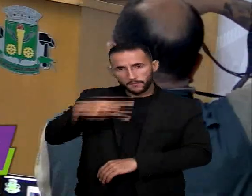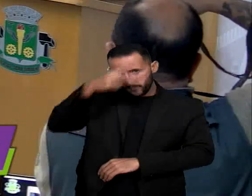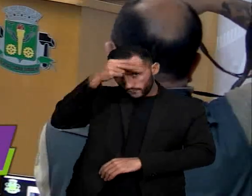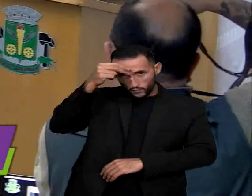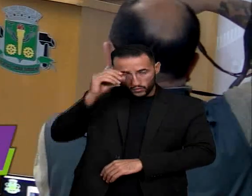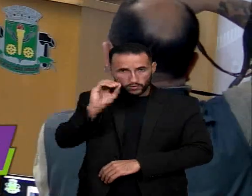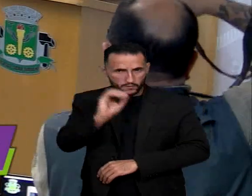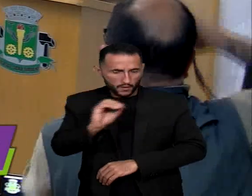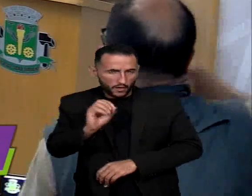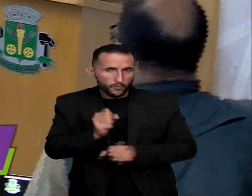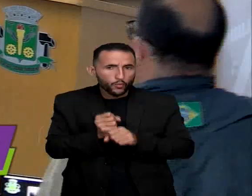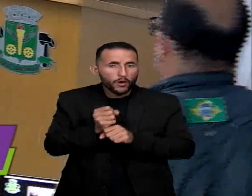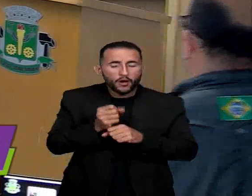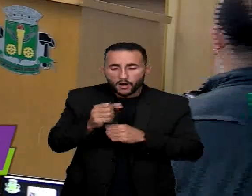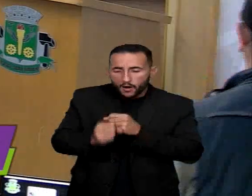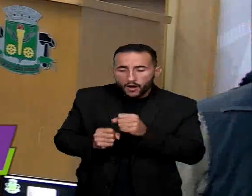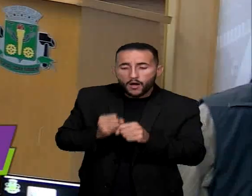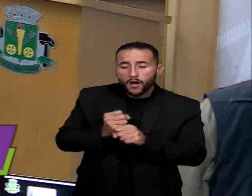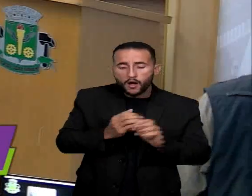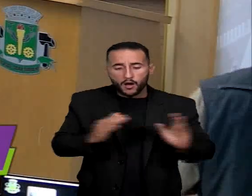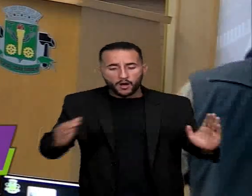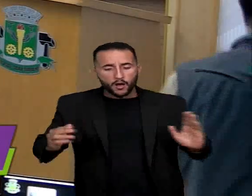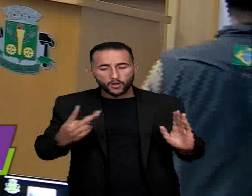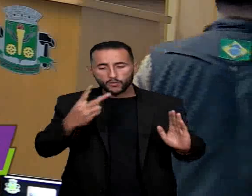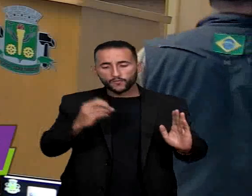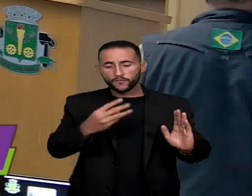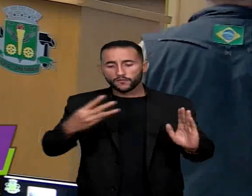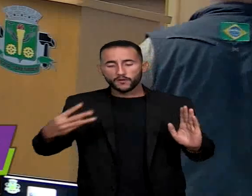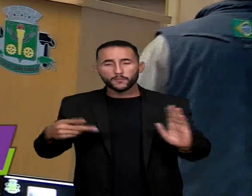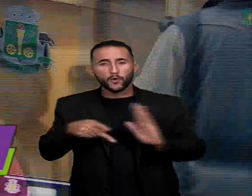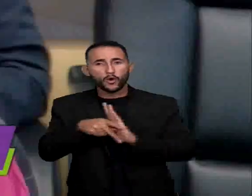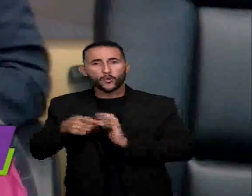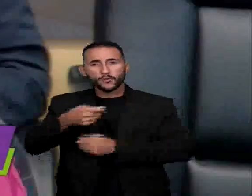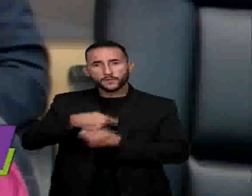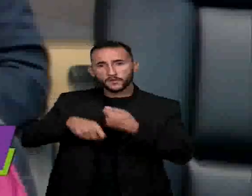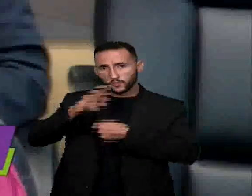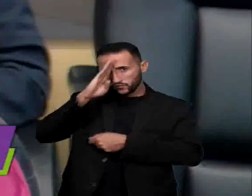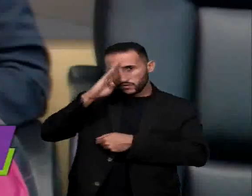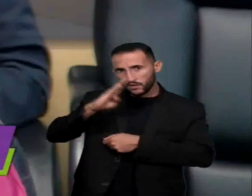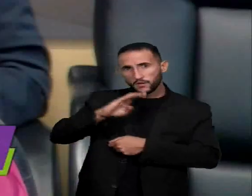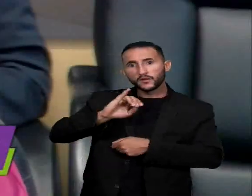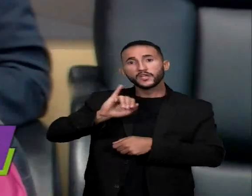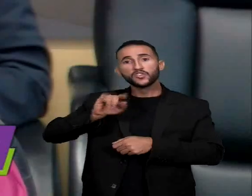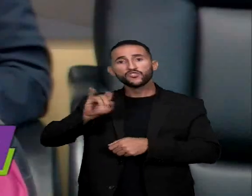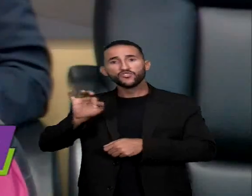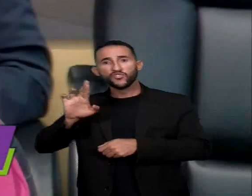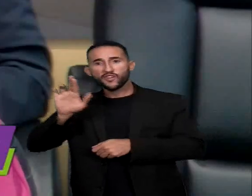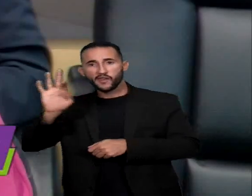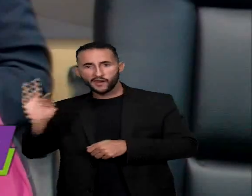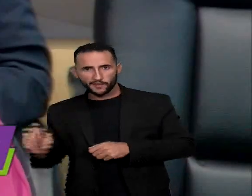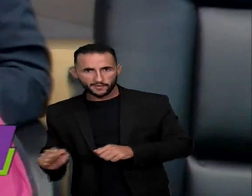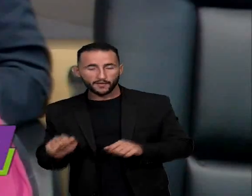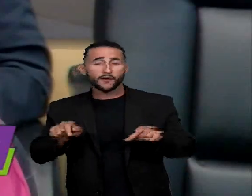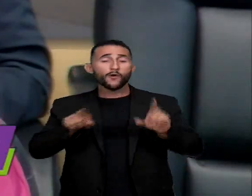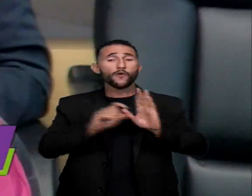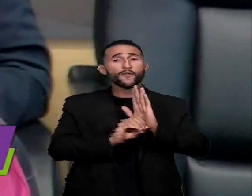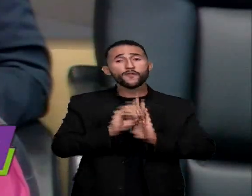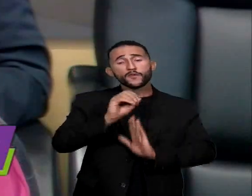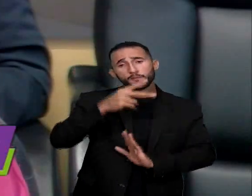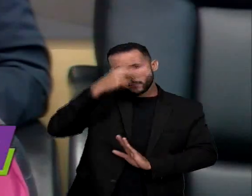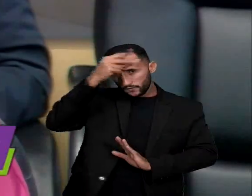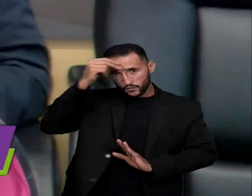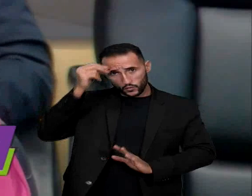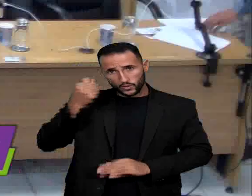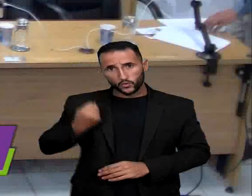exercício de 2023 no âmbito da administração direta e indireta do município Ofício proles número